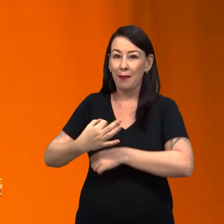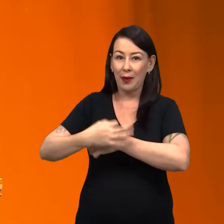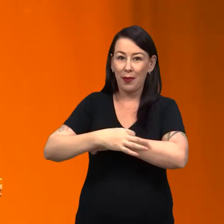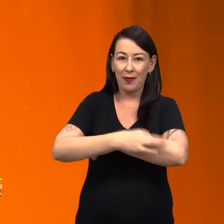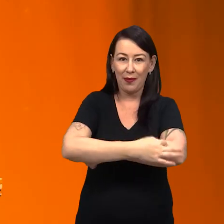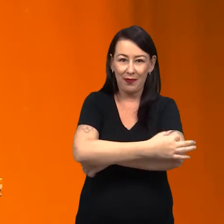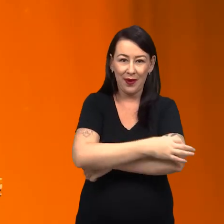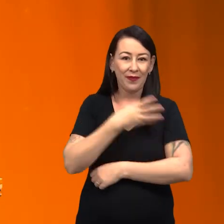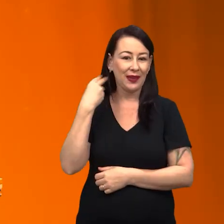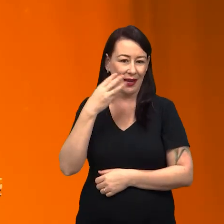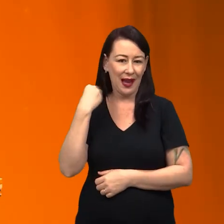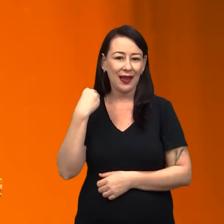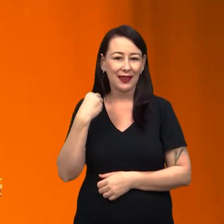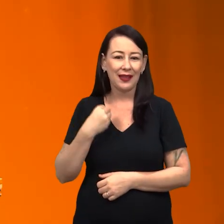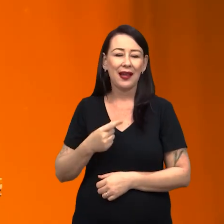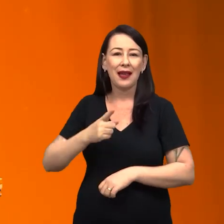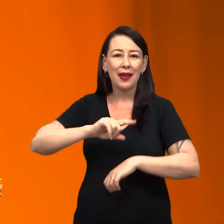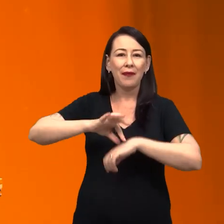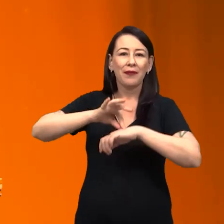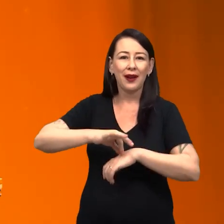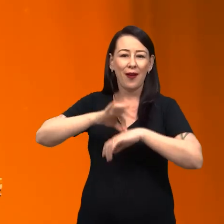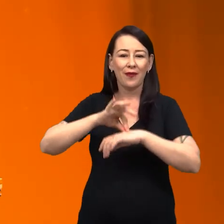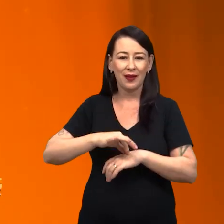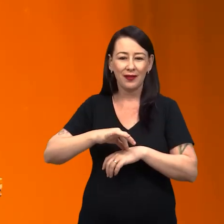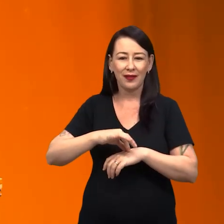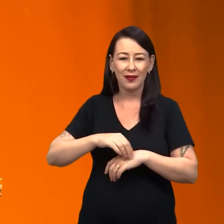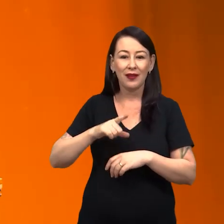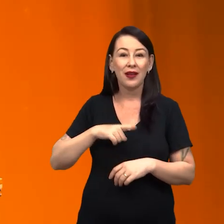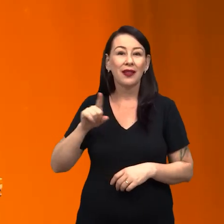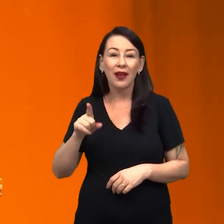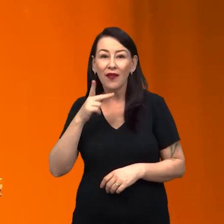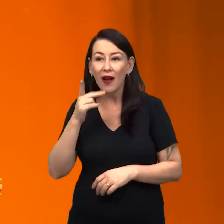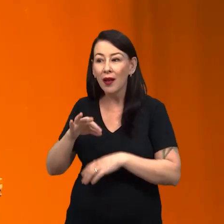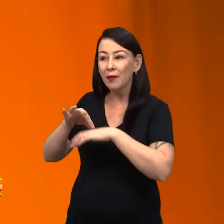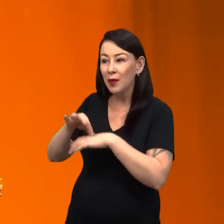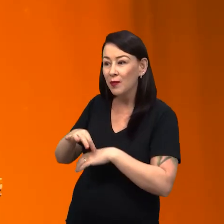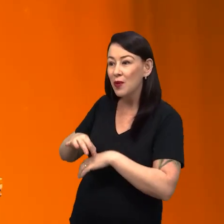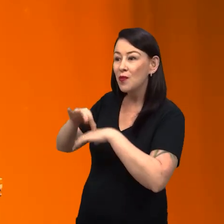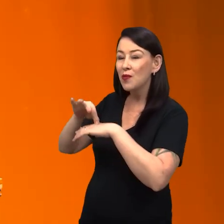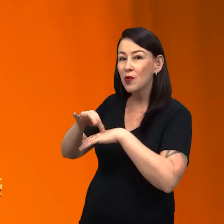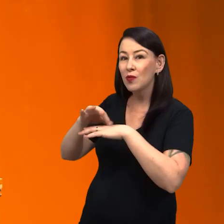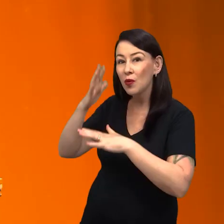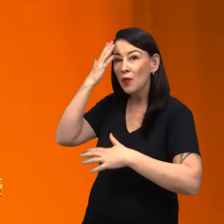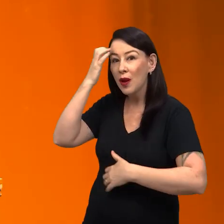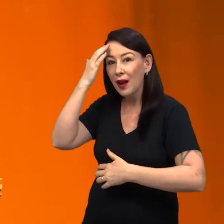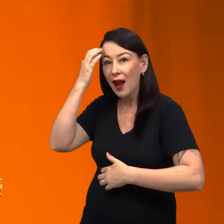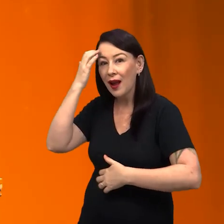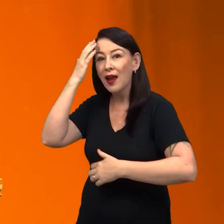Uma variante dessa gata pintada, né? Vai beliscando a mãozinha. Pim, pim, ferro,